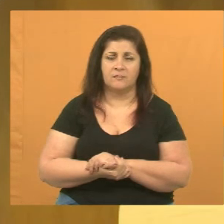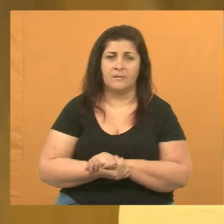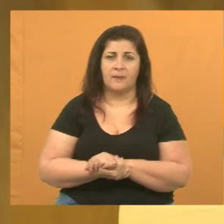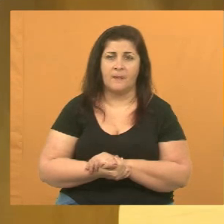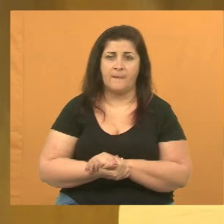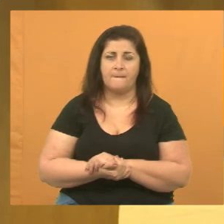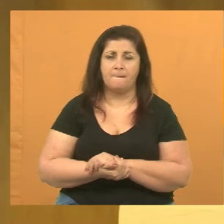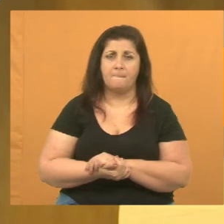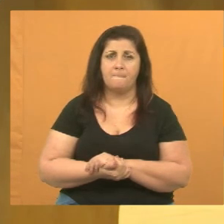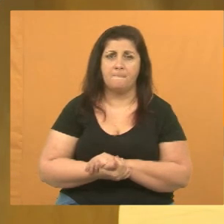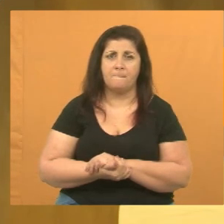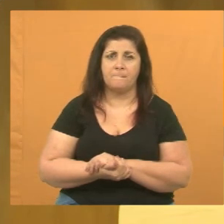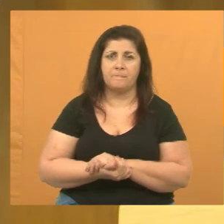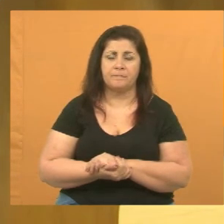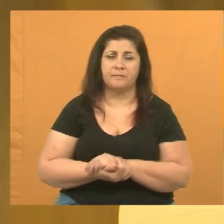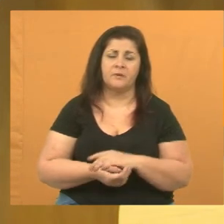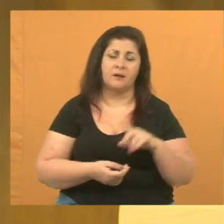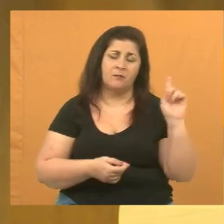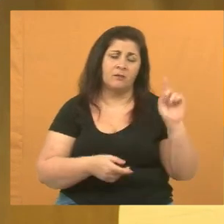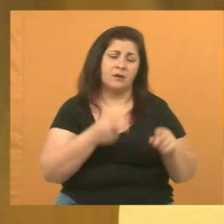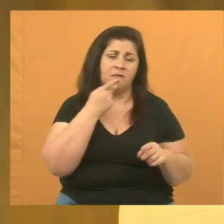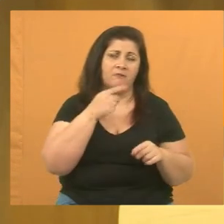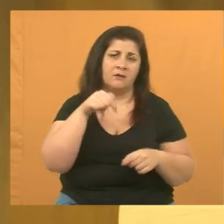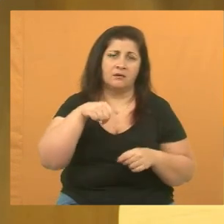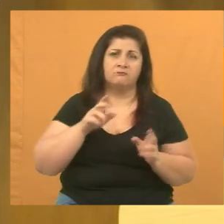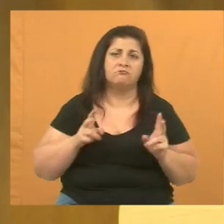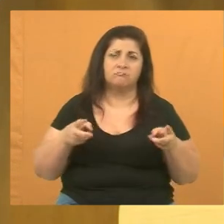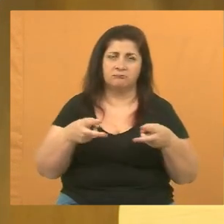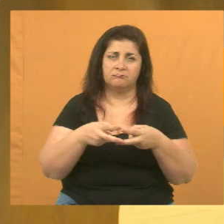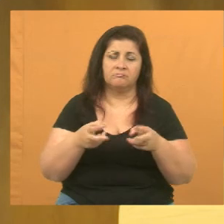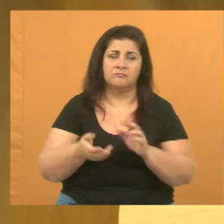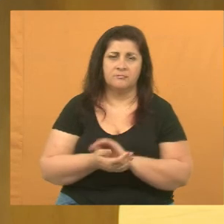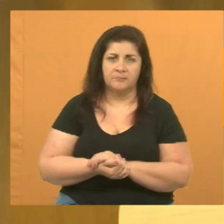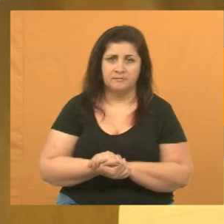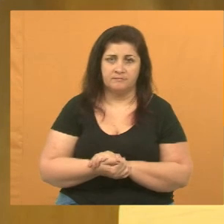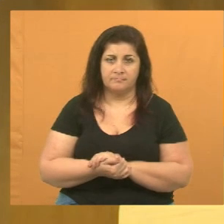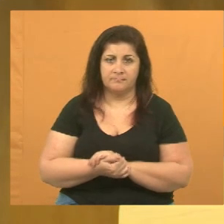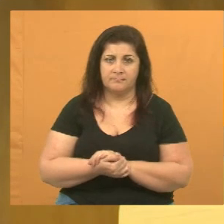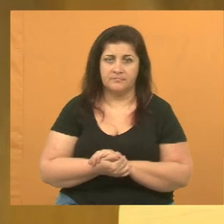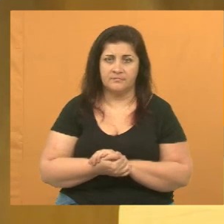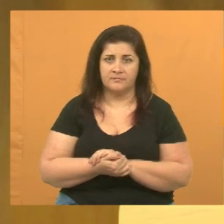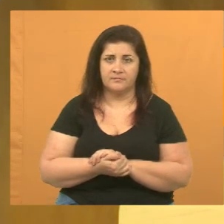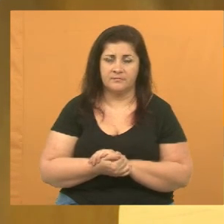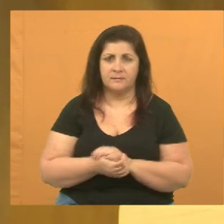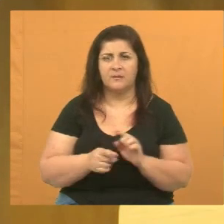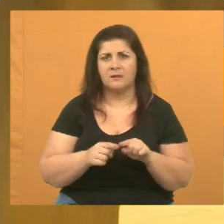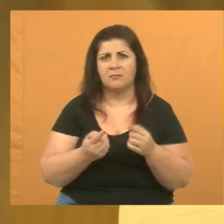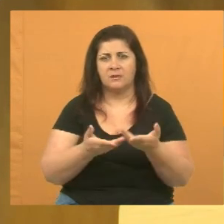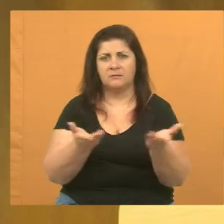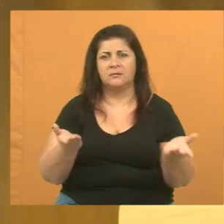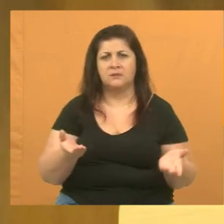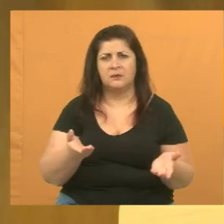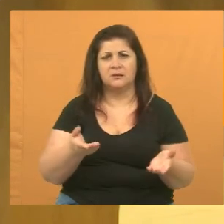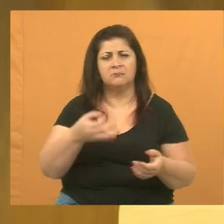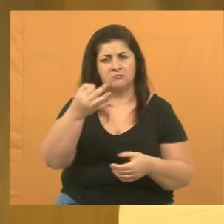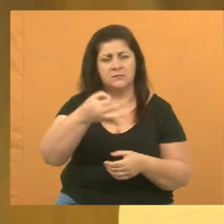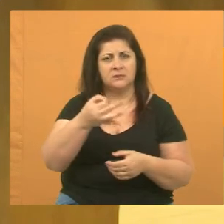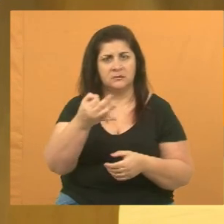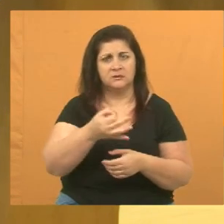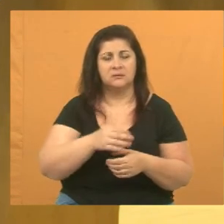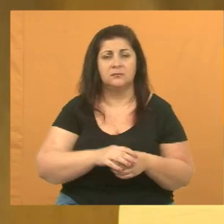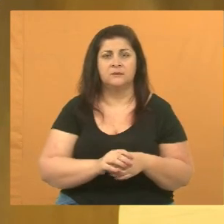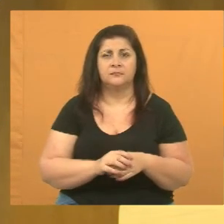meu dizer aqui nessa Câmara Municipal. Agora, vocês têm toda a razão